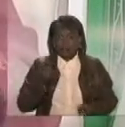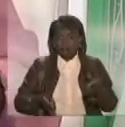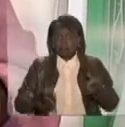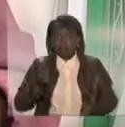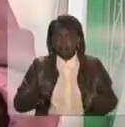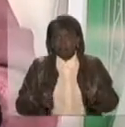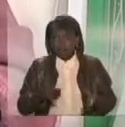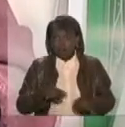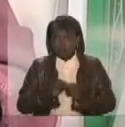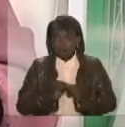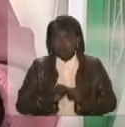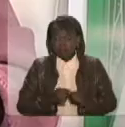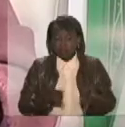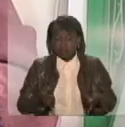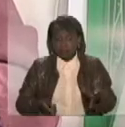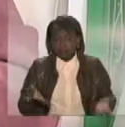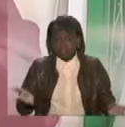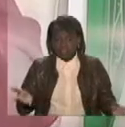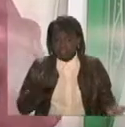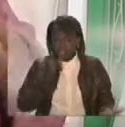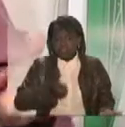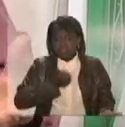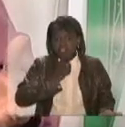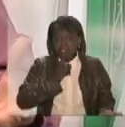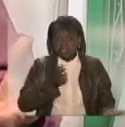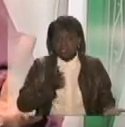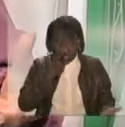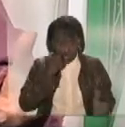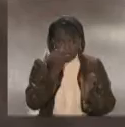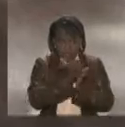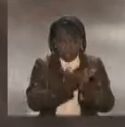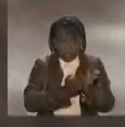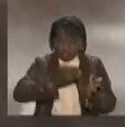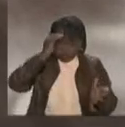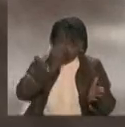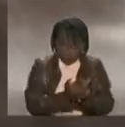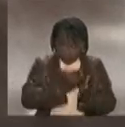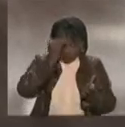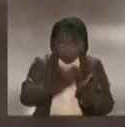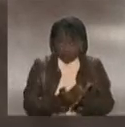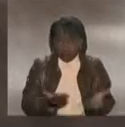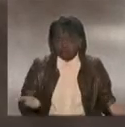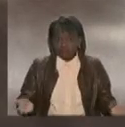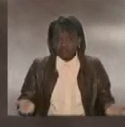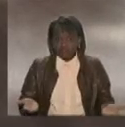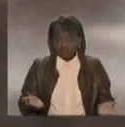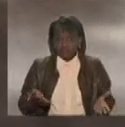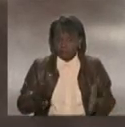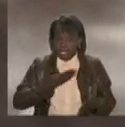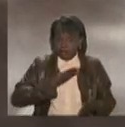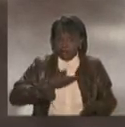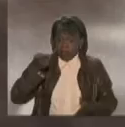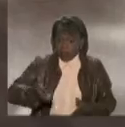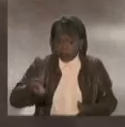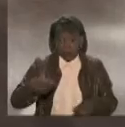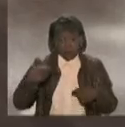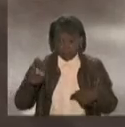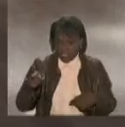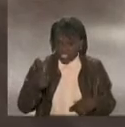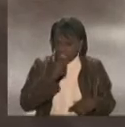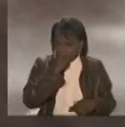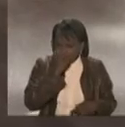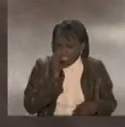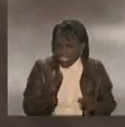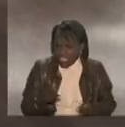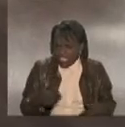uma coisa mecânica. Quase que fria. Uma agenda a cumprir? Uma coisa a cumprir? Isso, porque as colegas cobram. A gente volta para a valorização